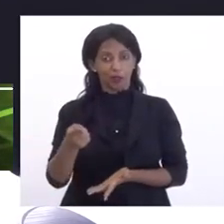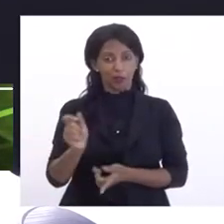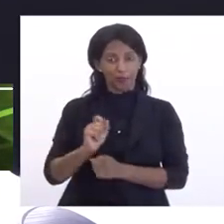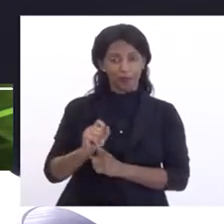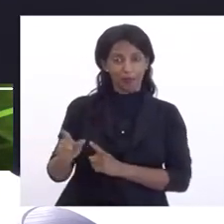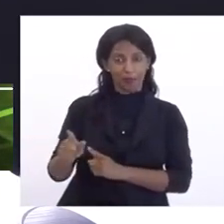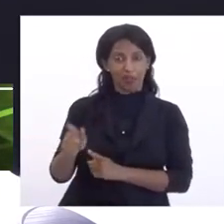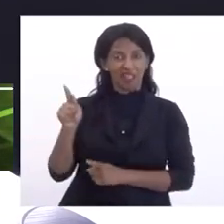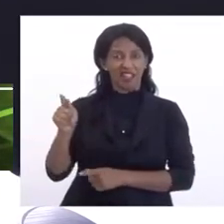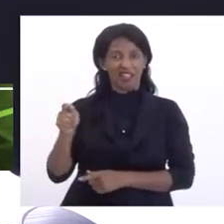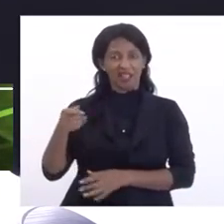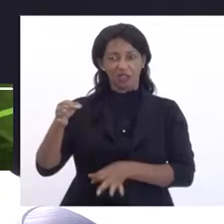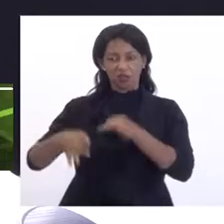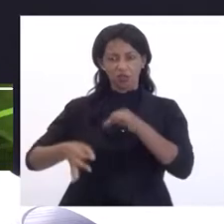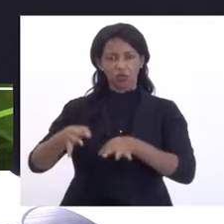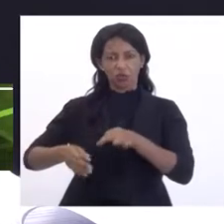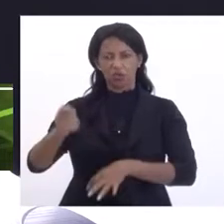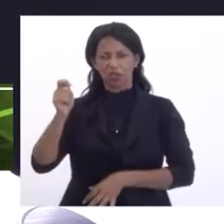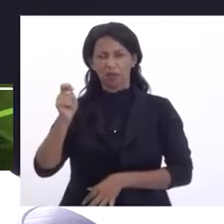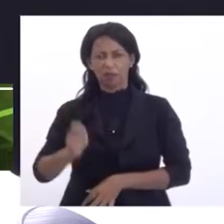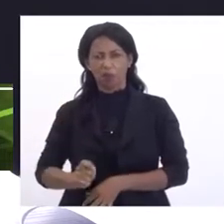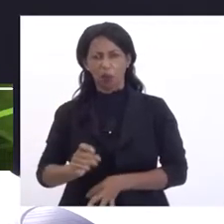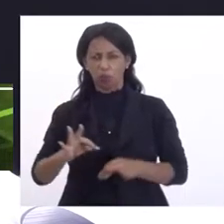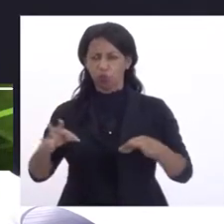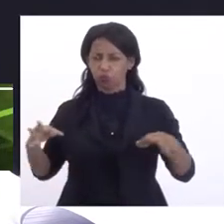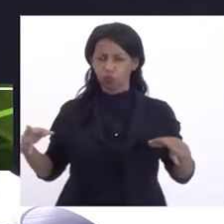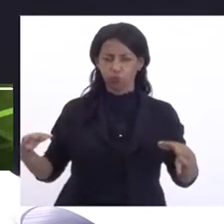no tribunal pleno, por